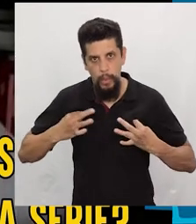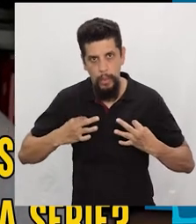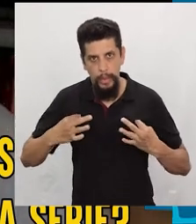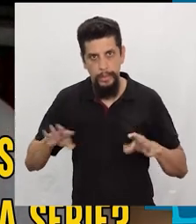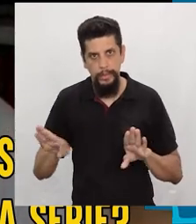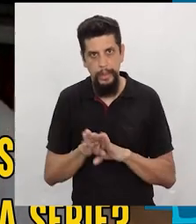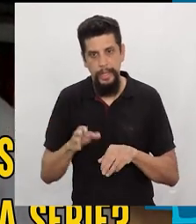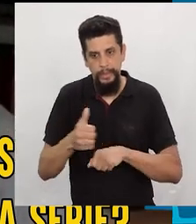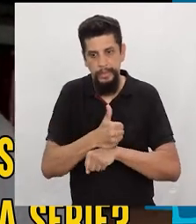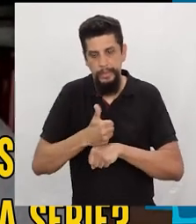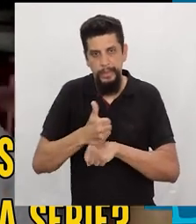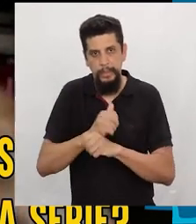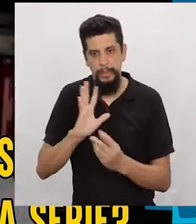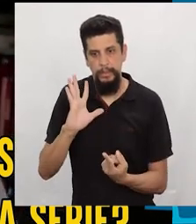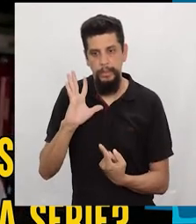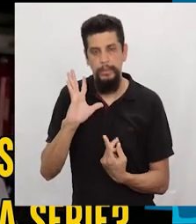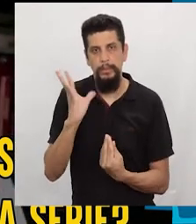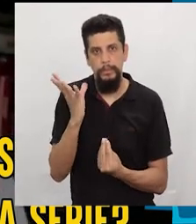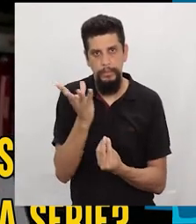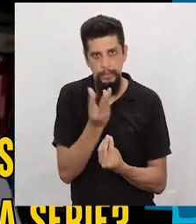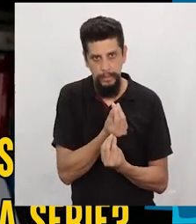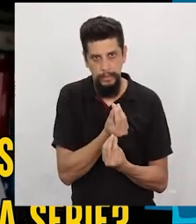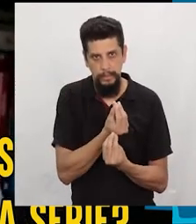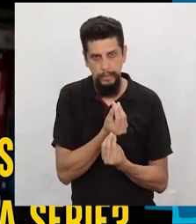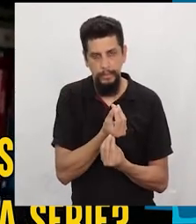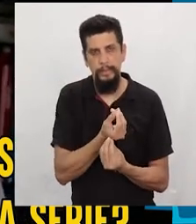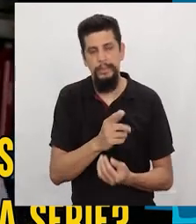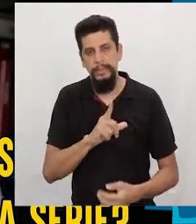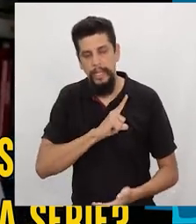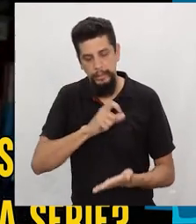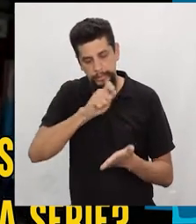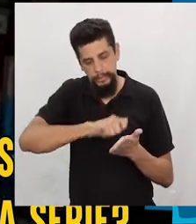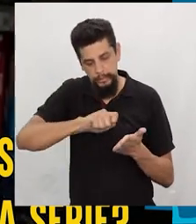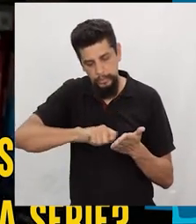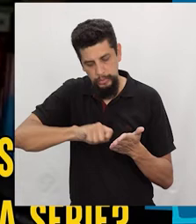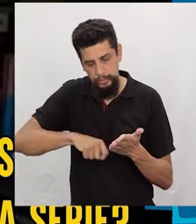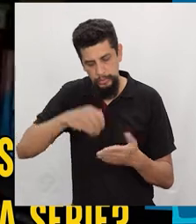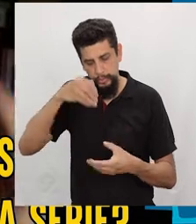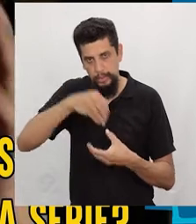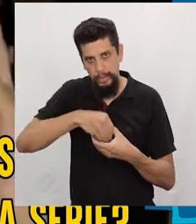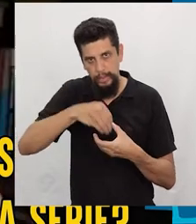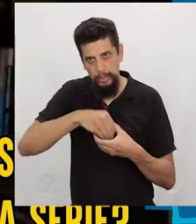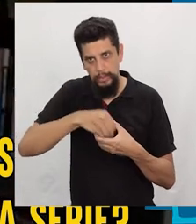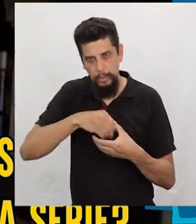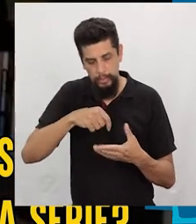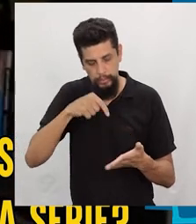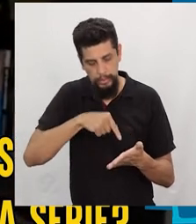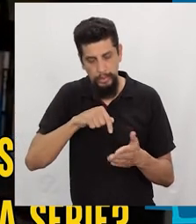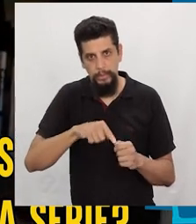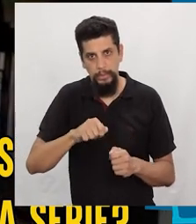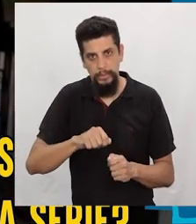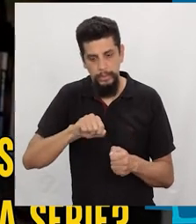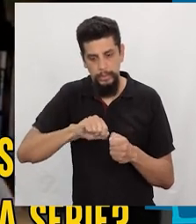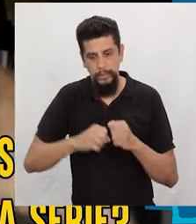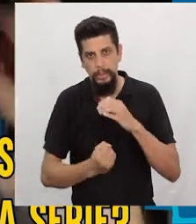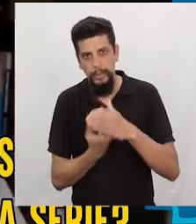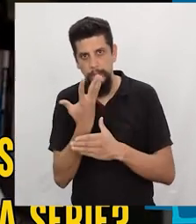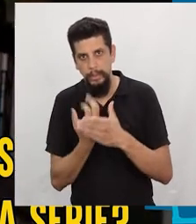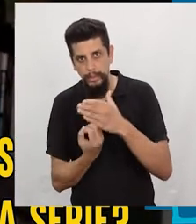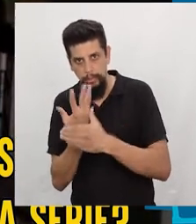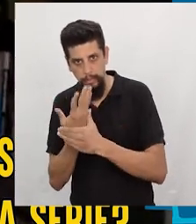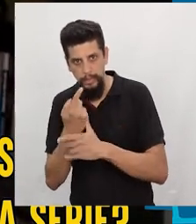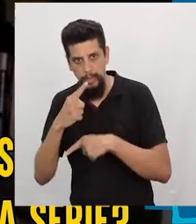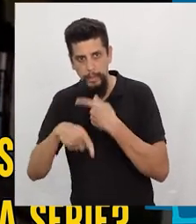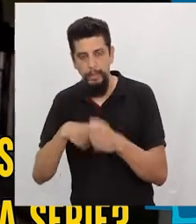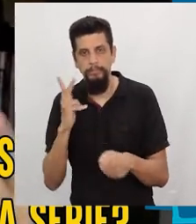diretor de arte que cria os cenários, os objetos. Então tudo aquilo que está escrito no roteiro tem que ser criado para ser